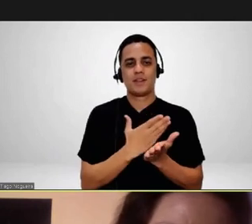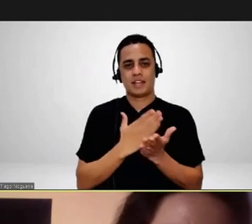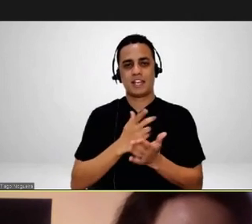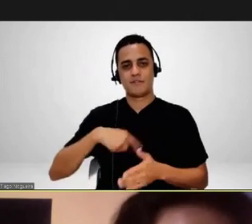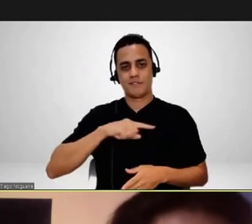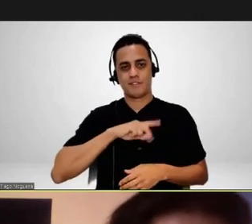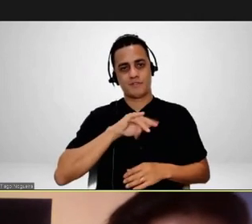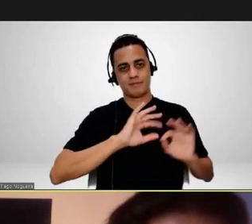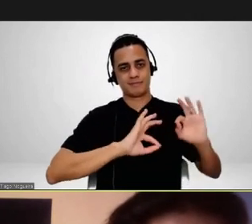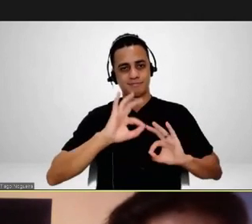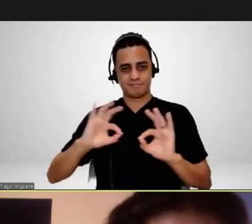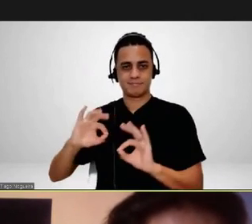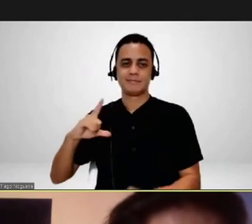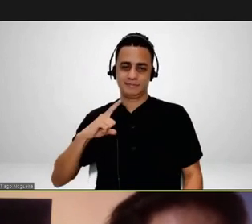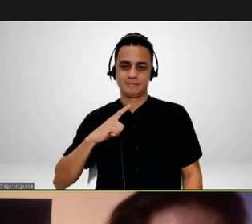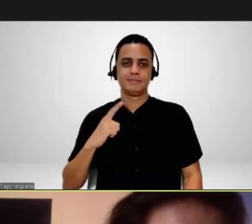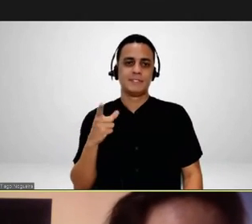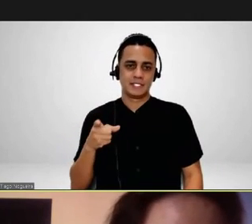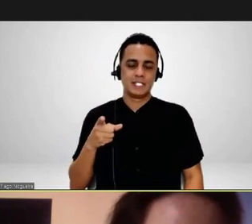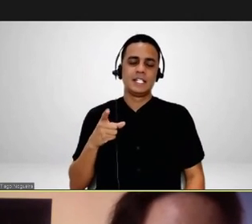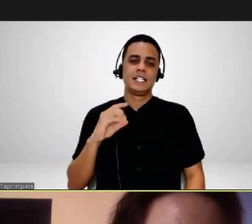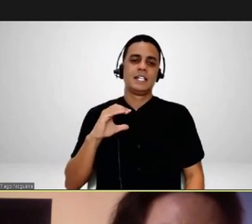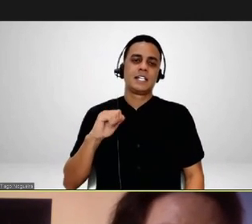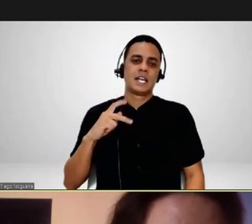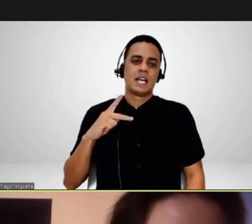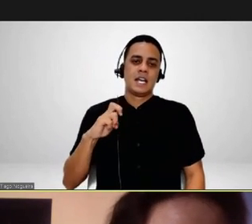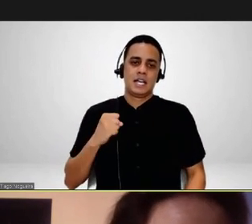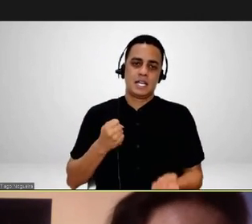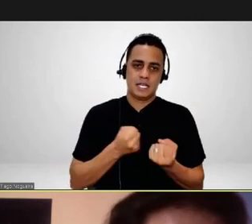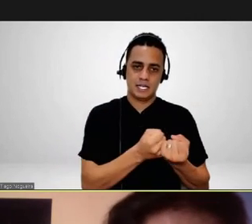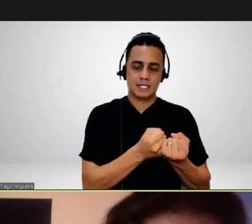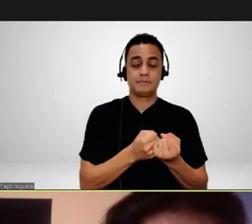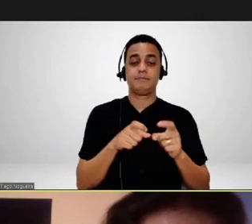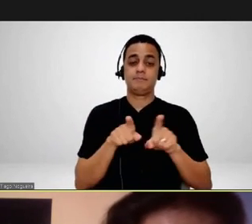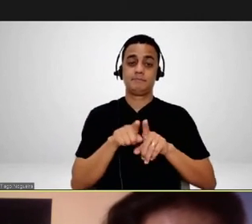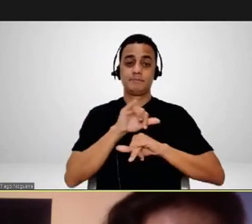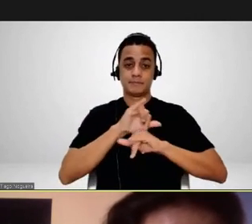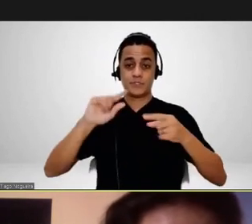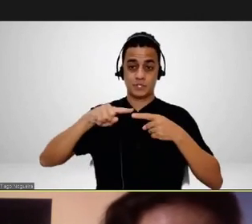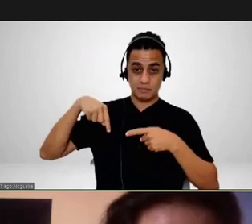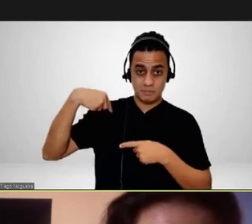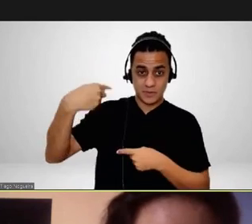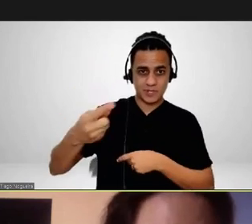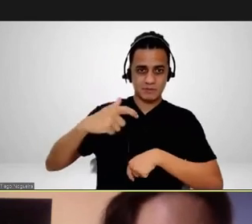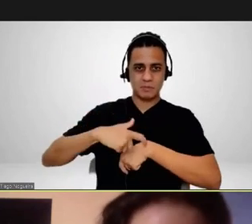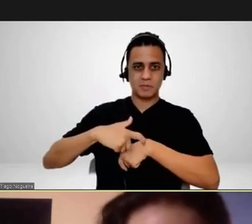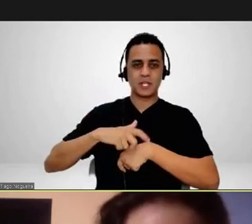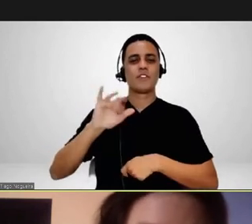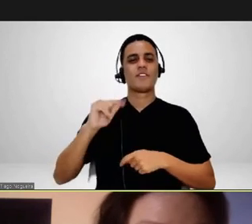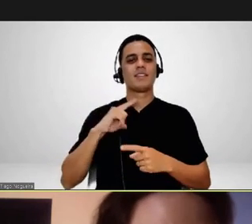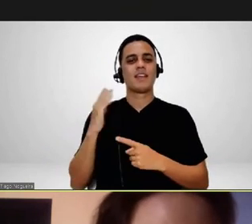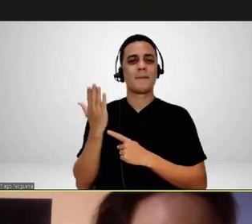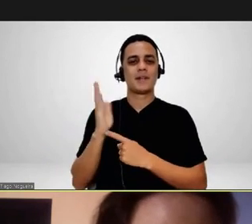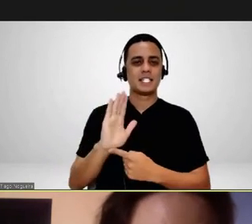editar tem o apoio da CAPES, e eu informo que, na sequência, nós teremos a apresentação